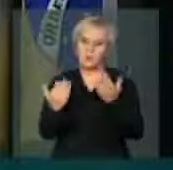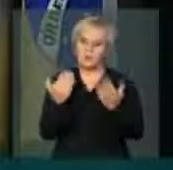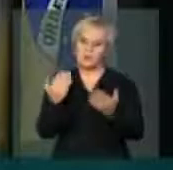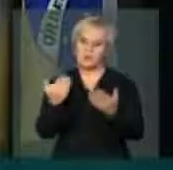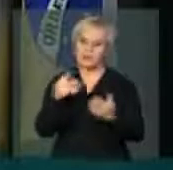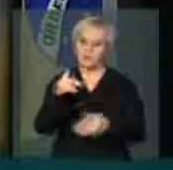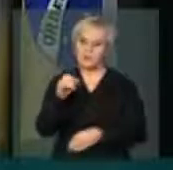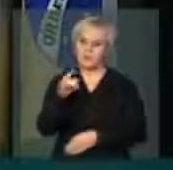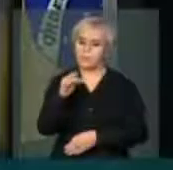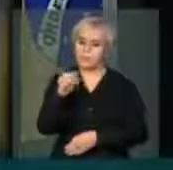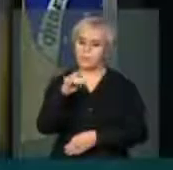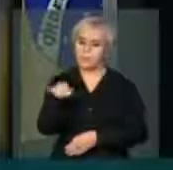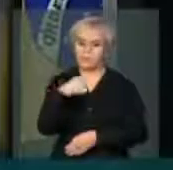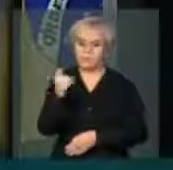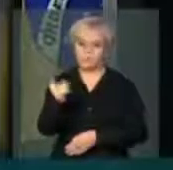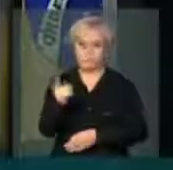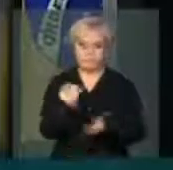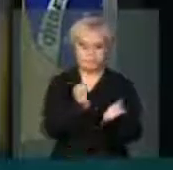piada.